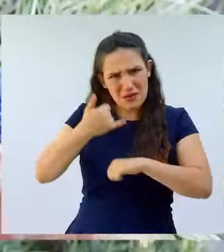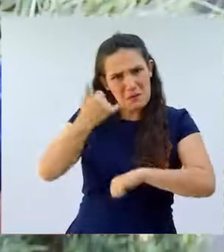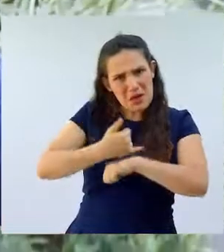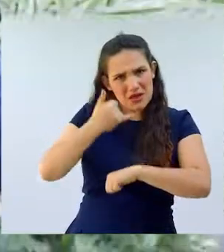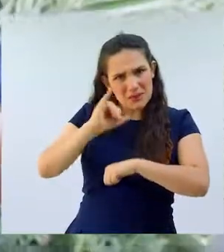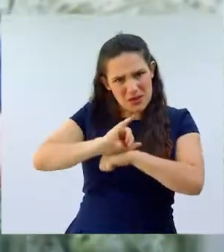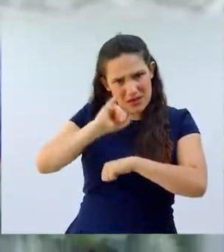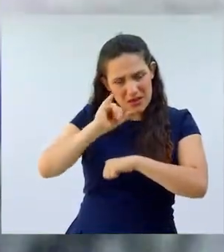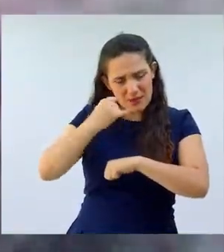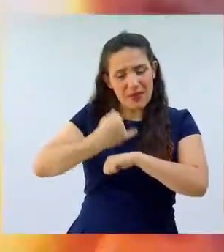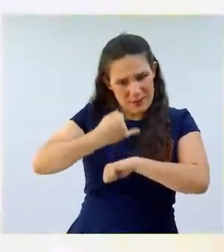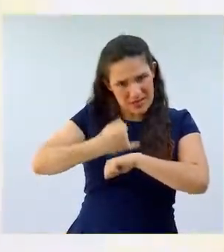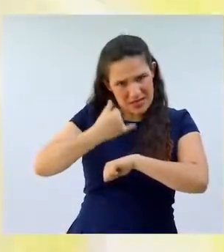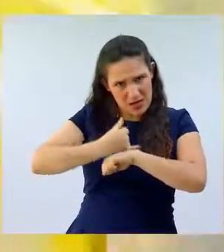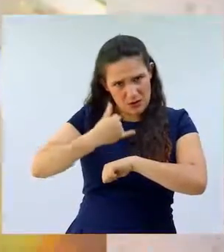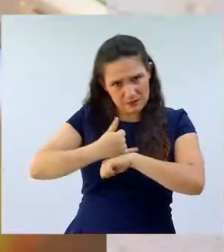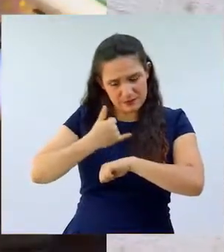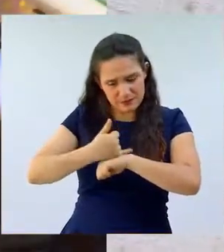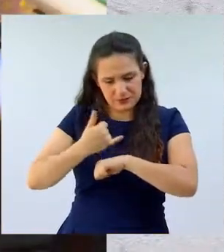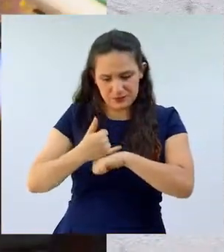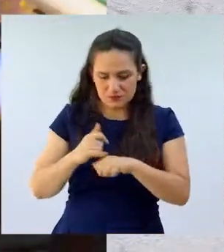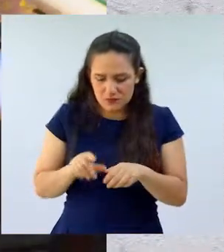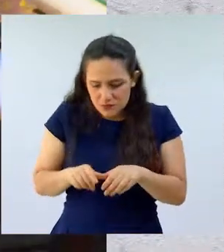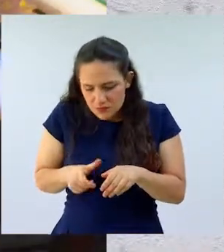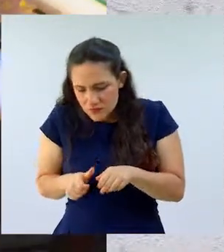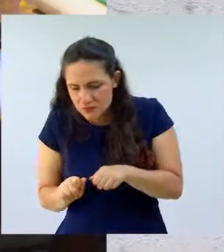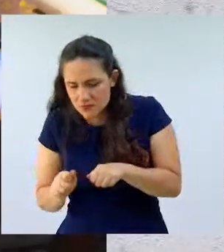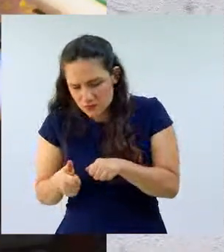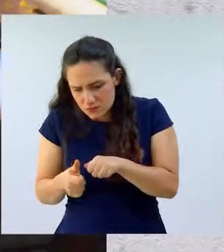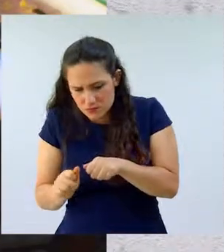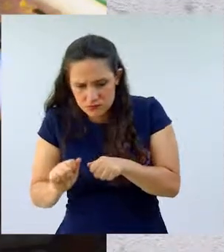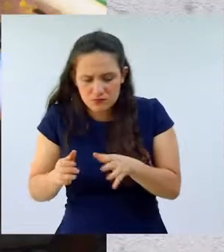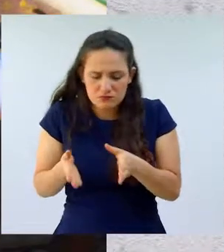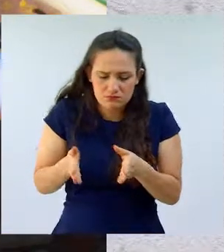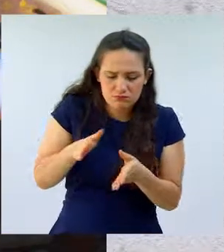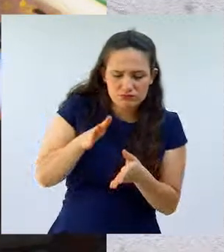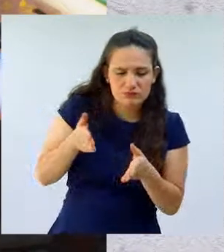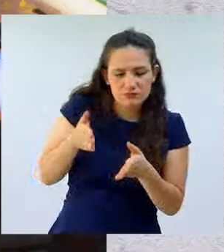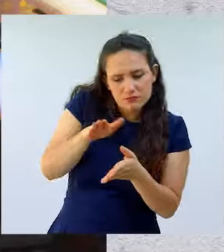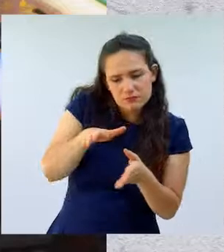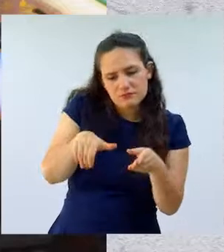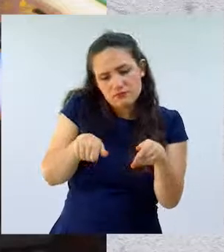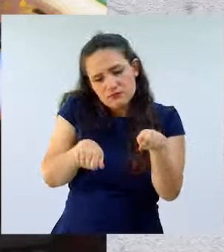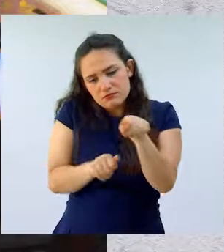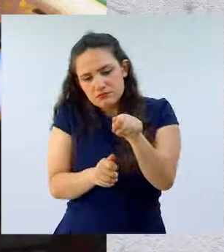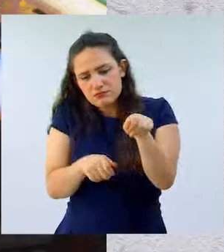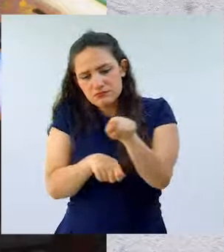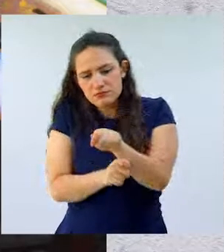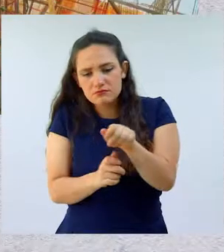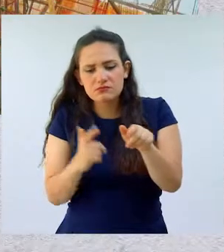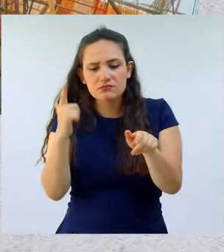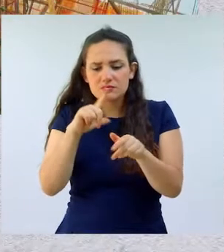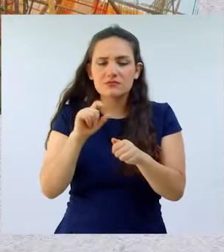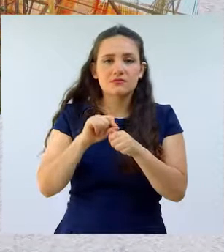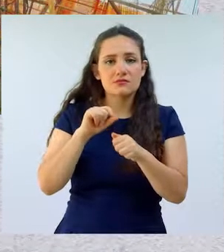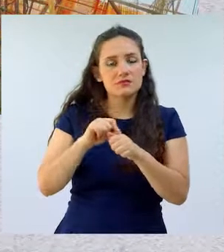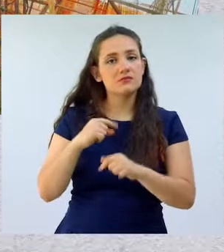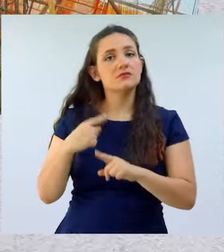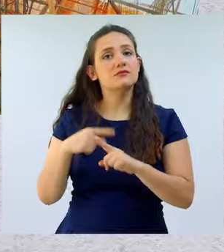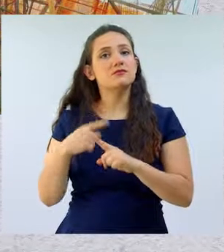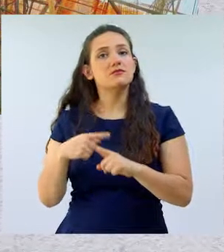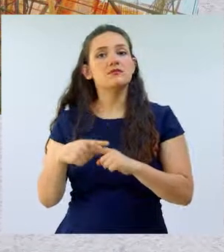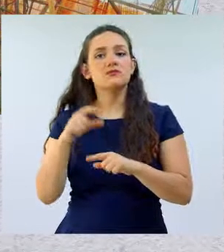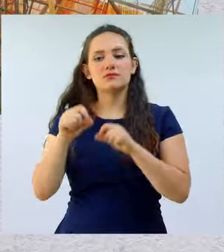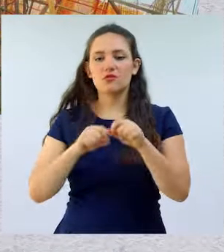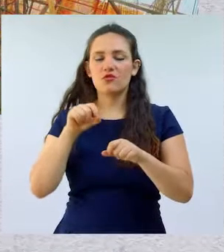comecei a fazer os bichos do Pantanal. E eu sentia que eu tinha muita facilidade de trabalhar com aquela modelagem do arame. Porque esse